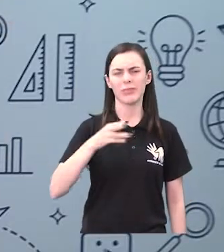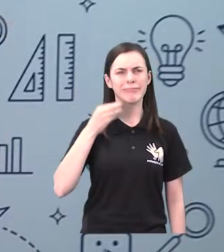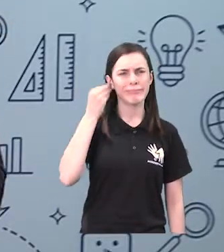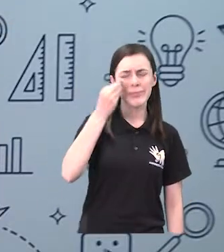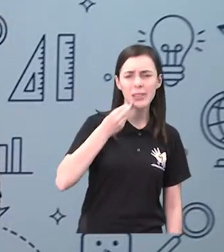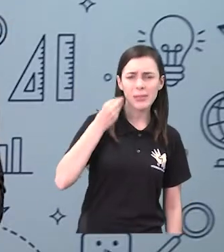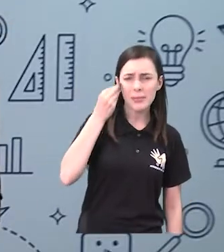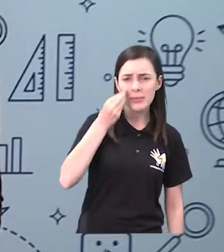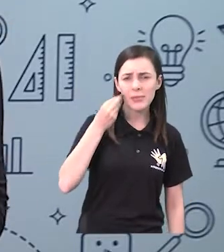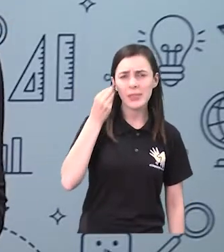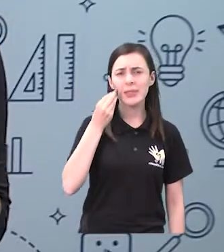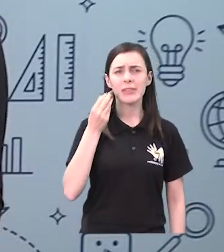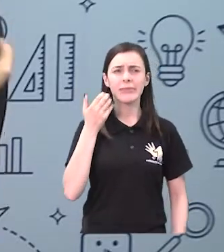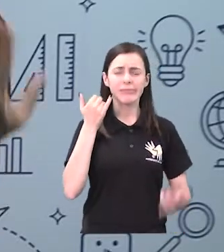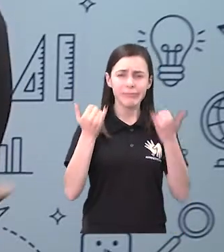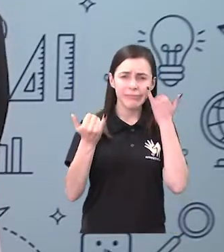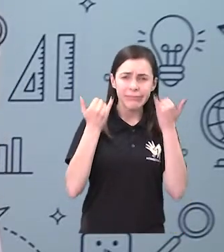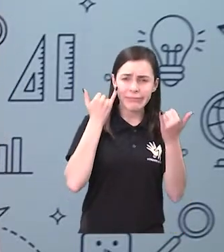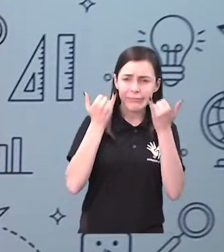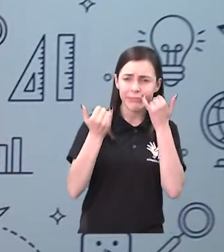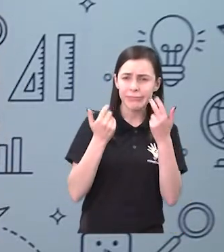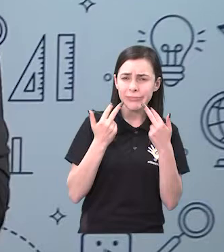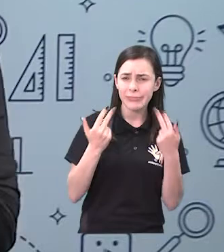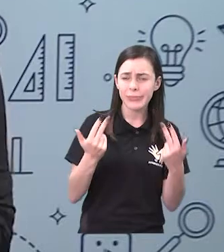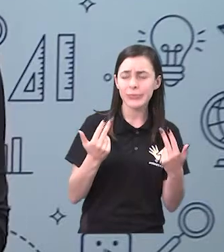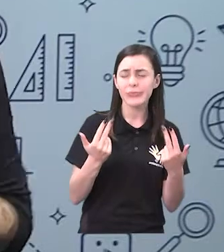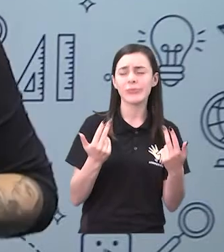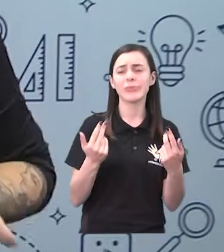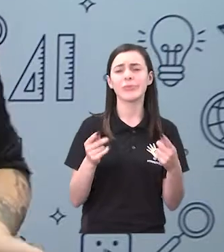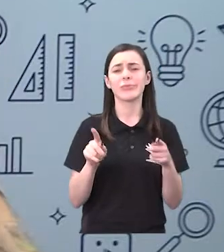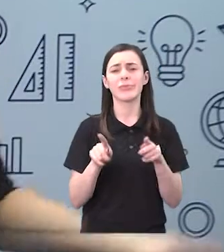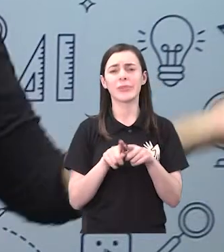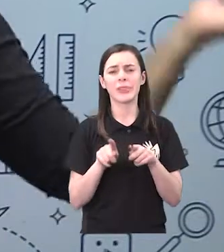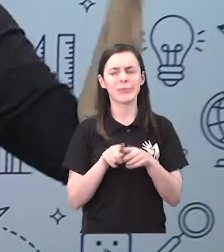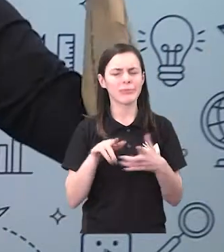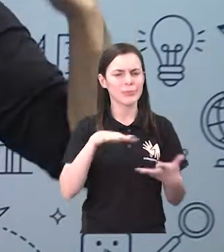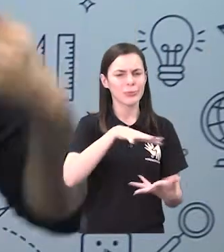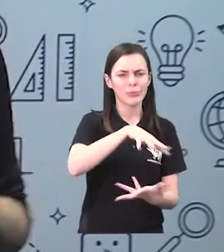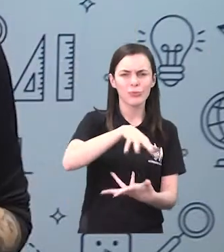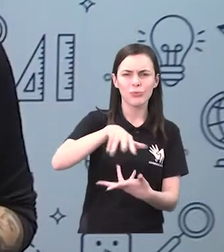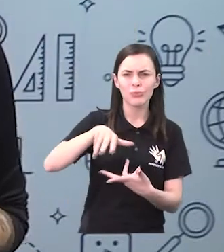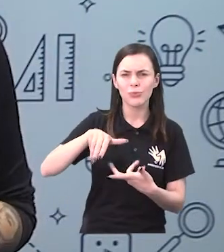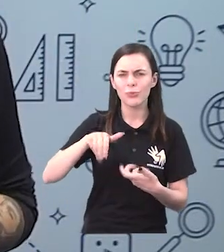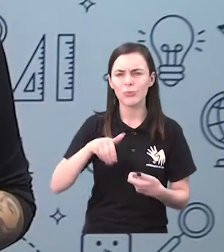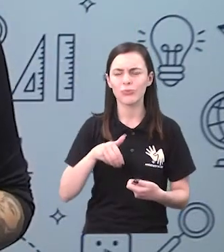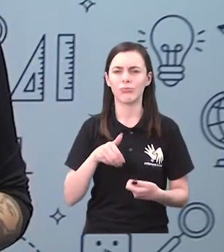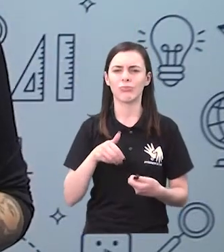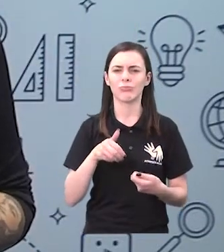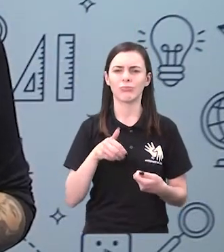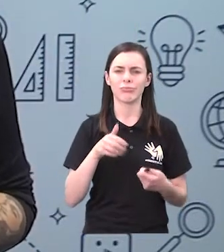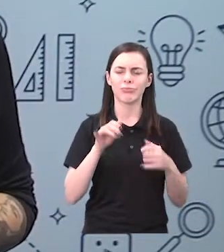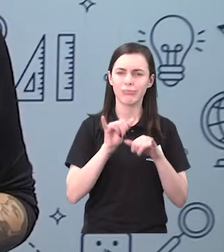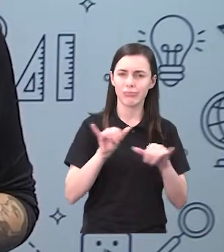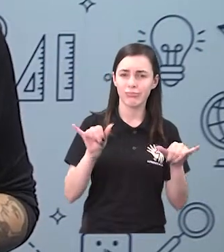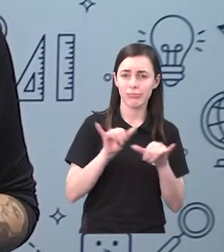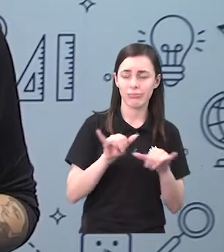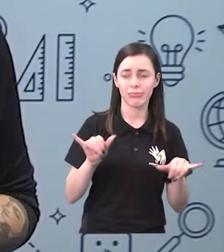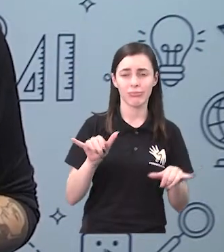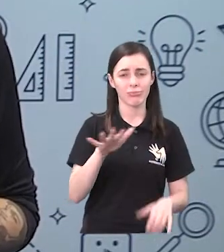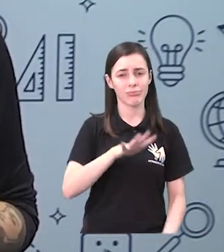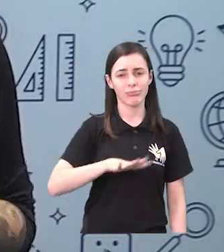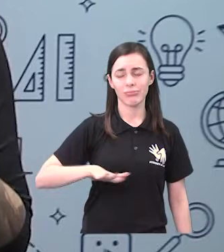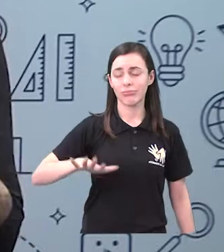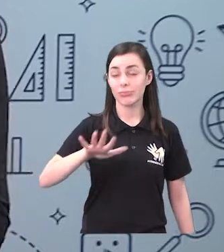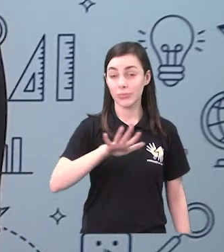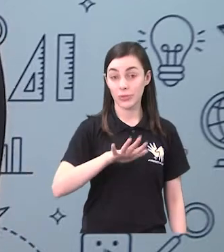histórias que vivemos das notícias que ouvimos das situações do mundo de forma geral